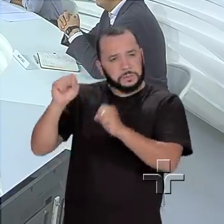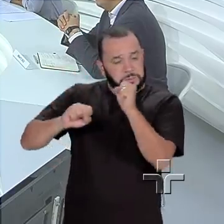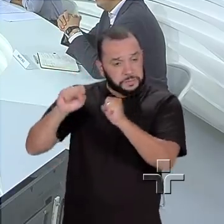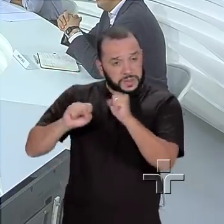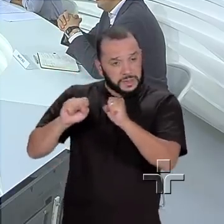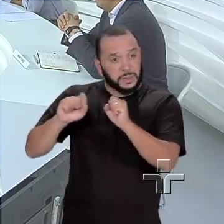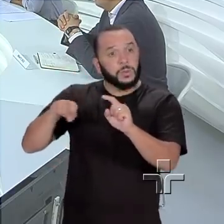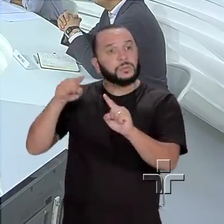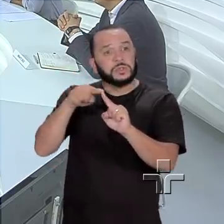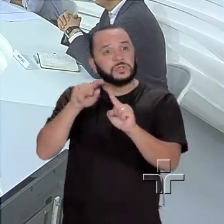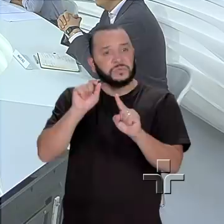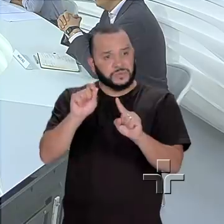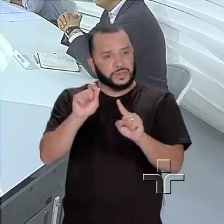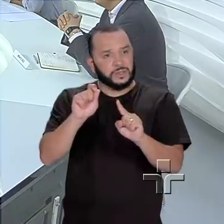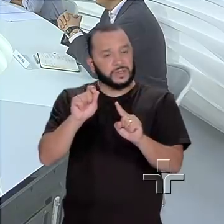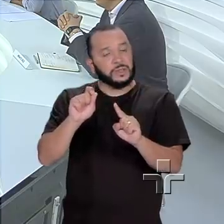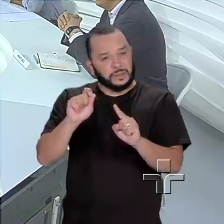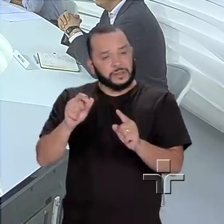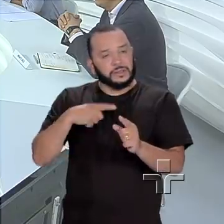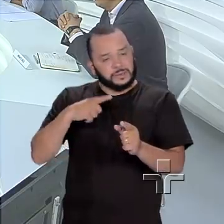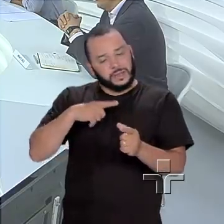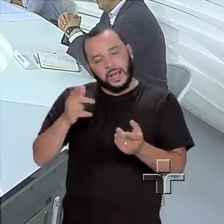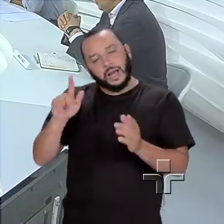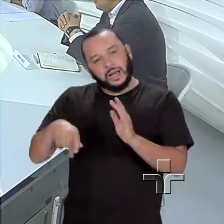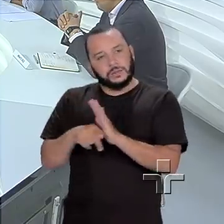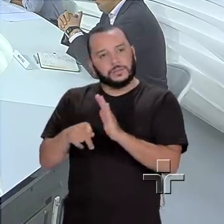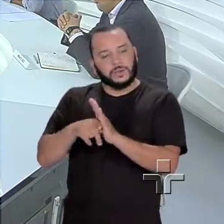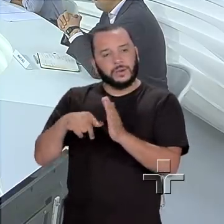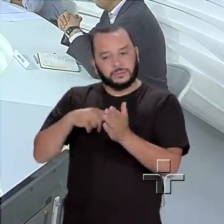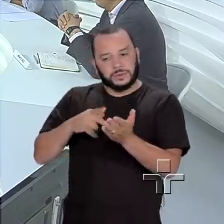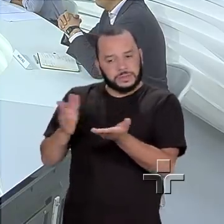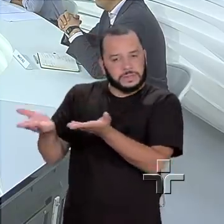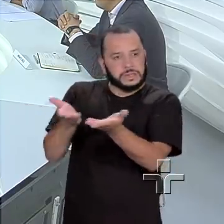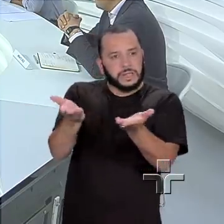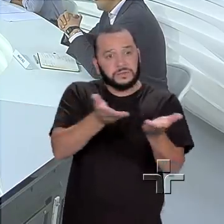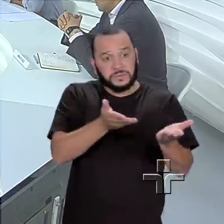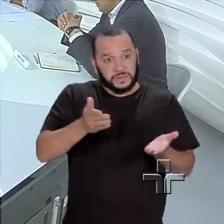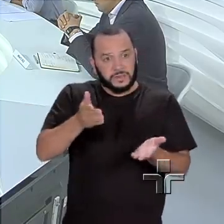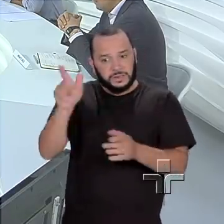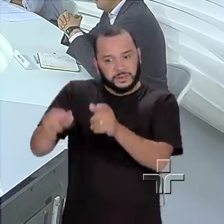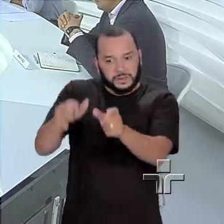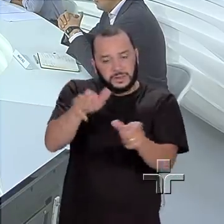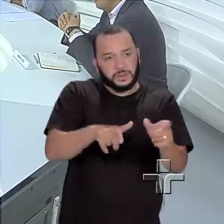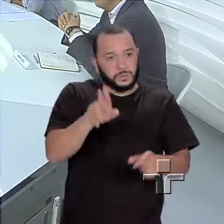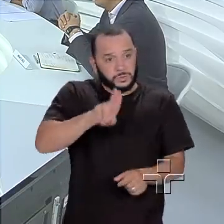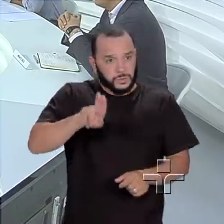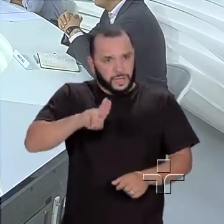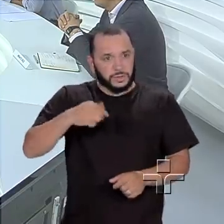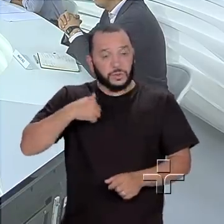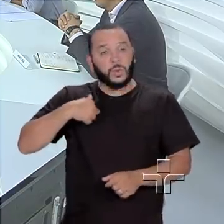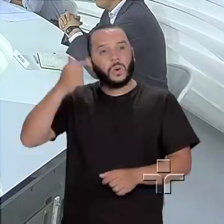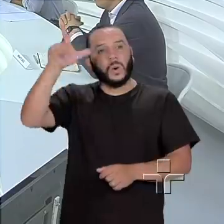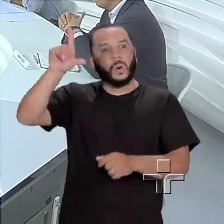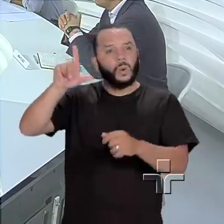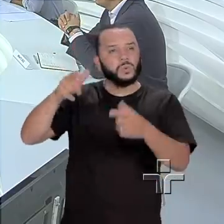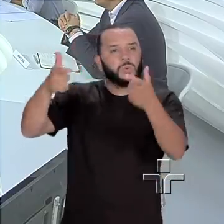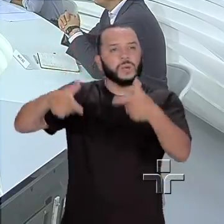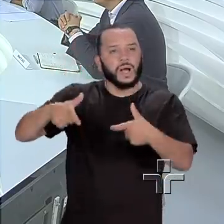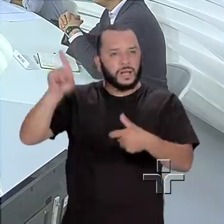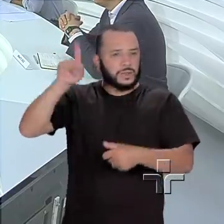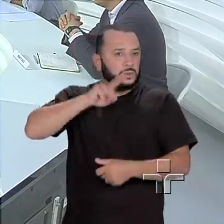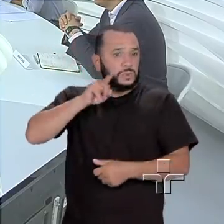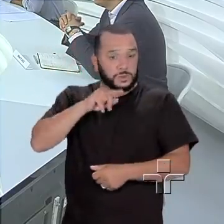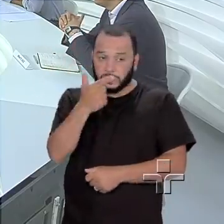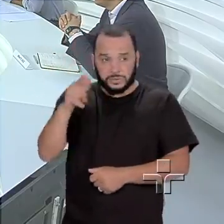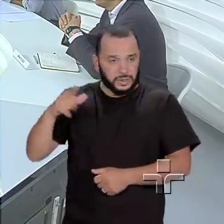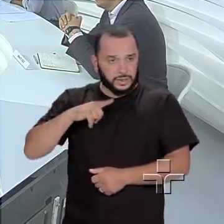cujo objetivo é servir ao usuário final. É o que a gente chama de B2C. Se você procurar em outros lugares dos Estados Unidos, essas empresas não existem, por